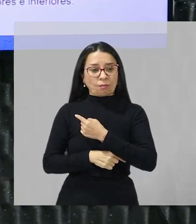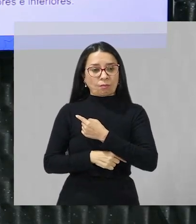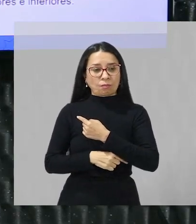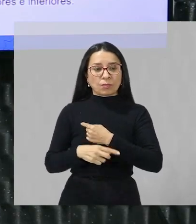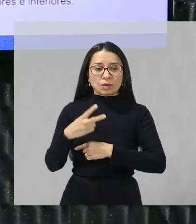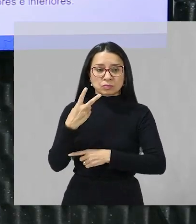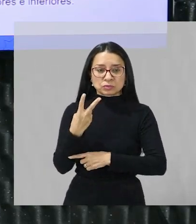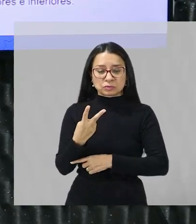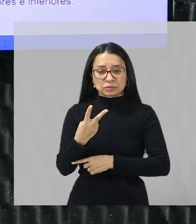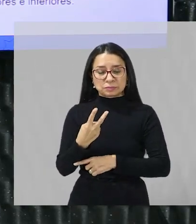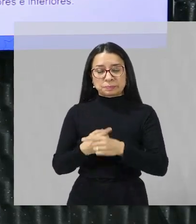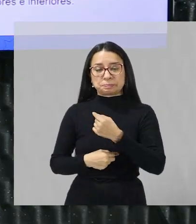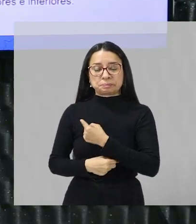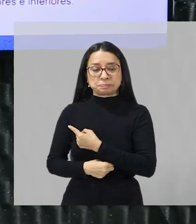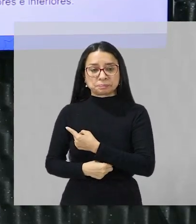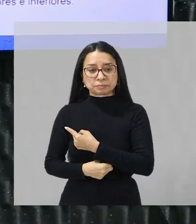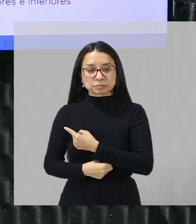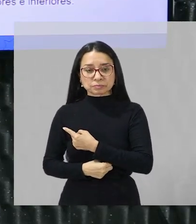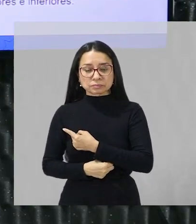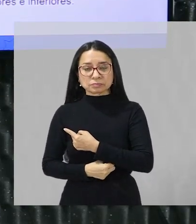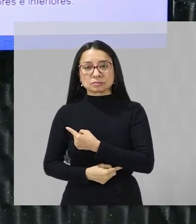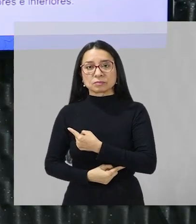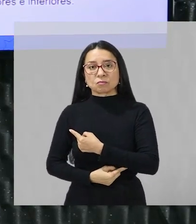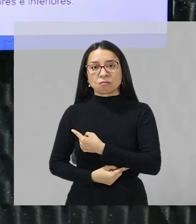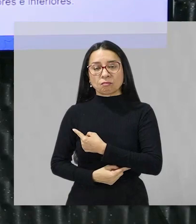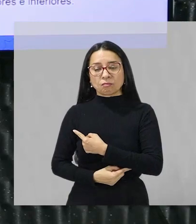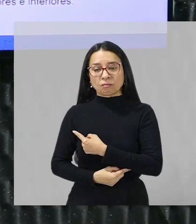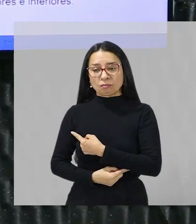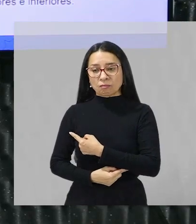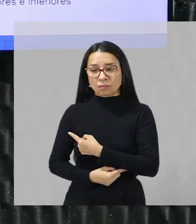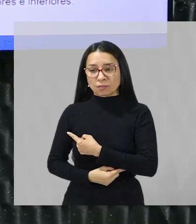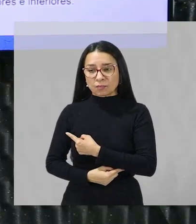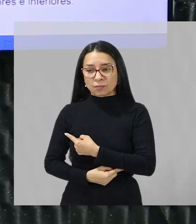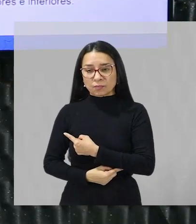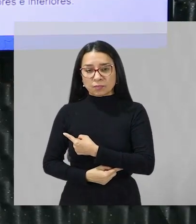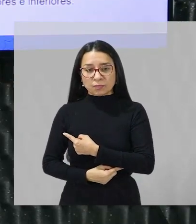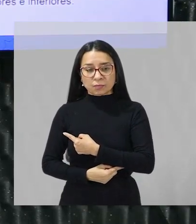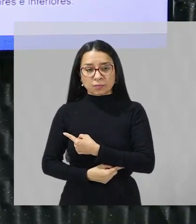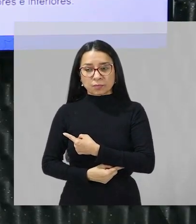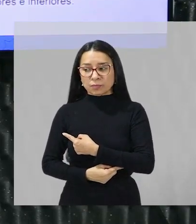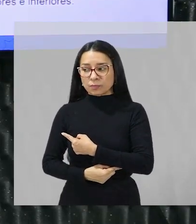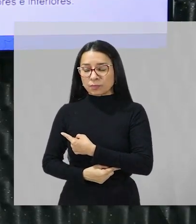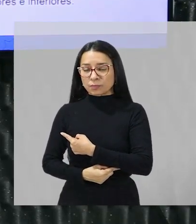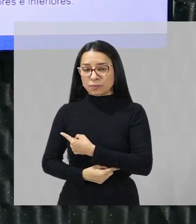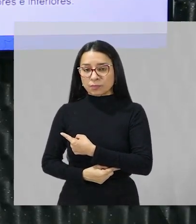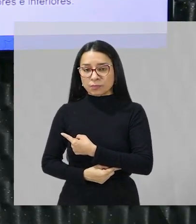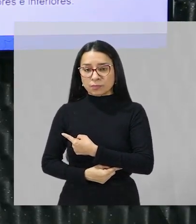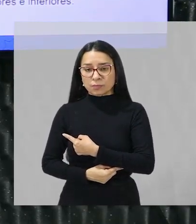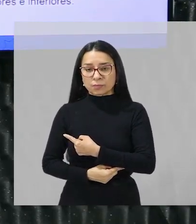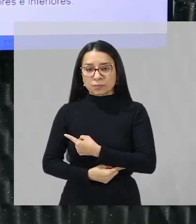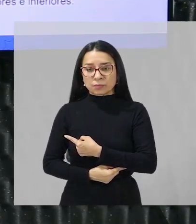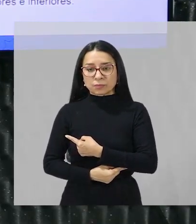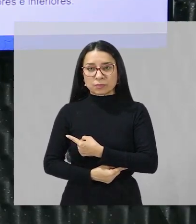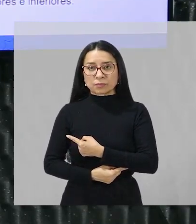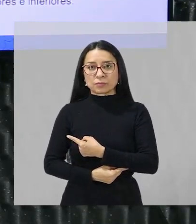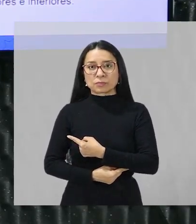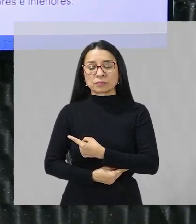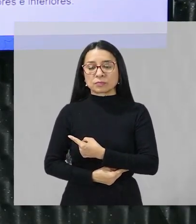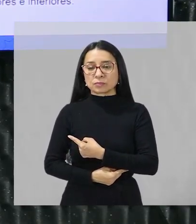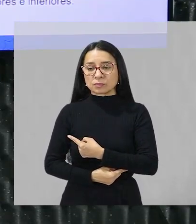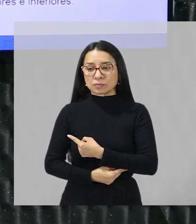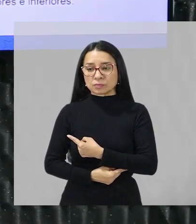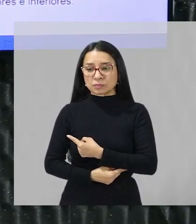em racismo científico, uma vez que a tese da eugenia procurou associar características físicas